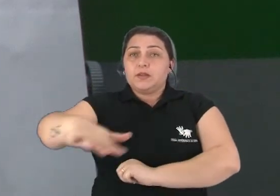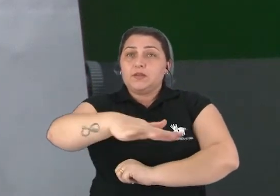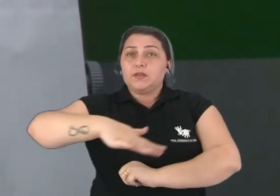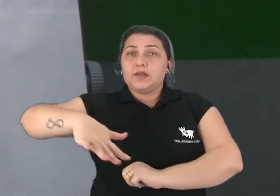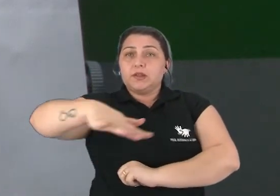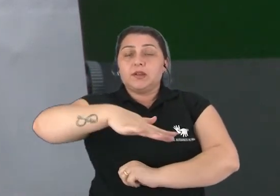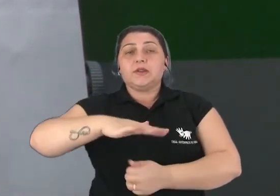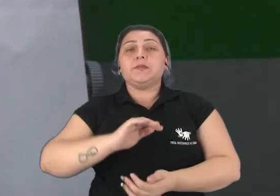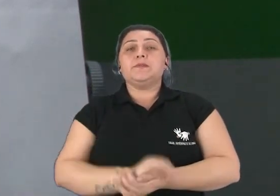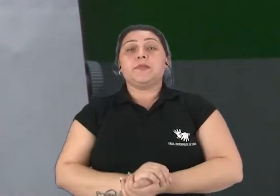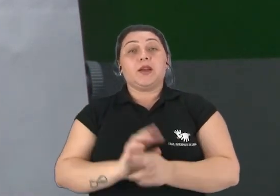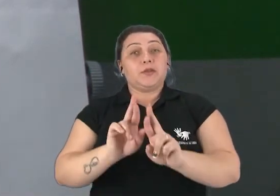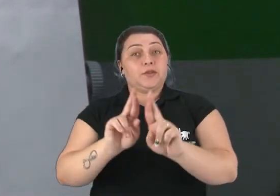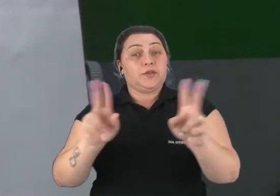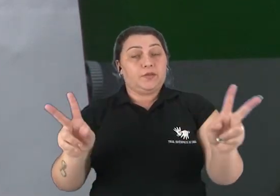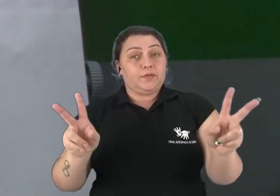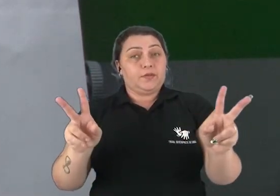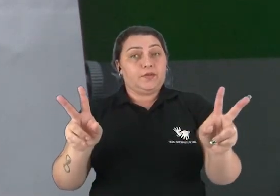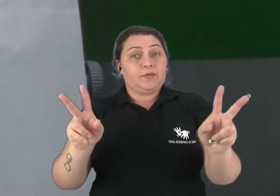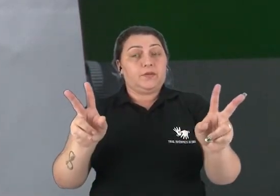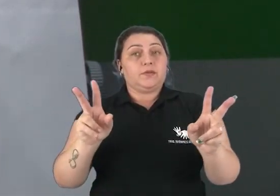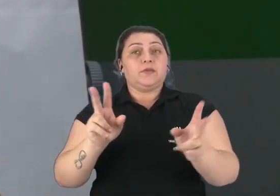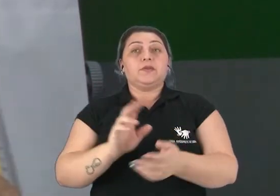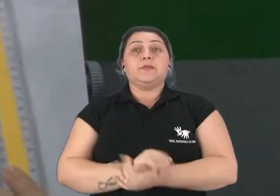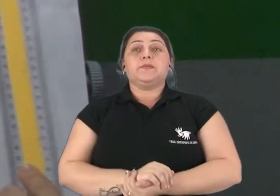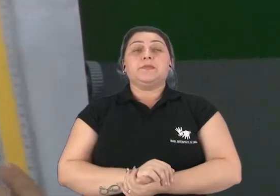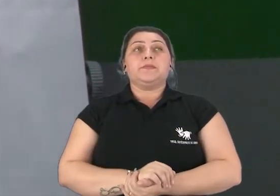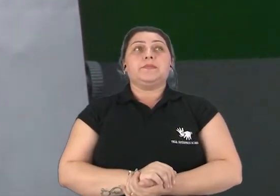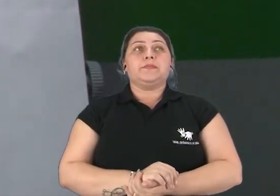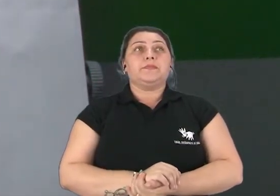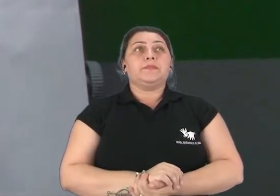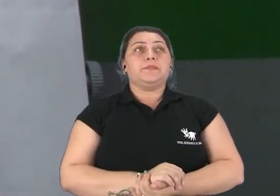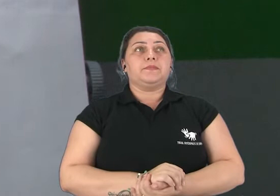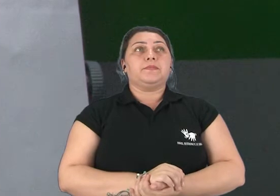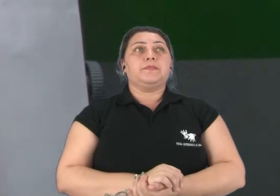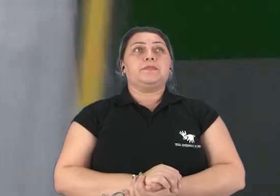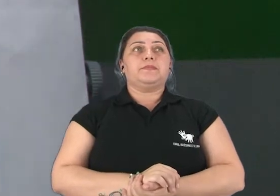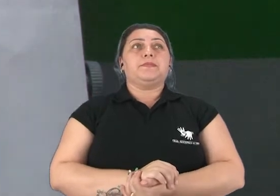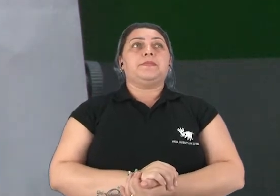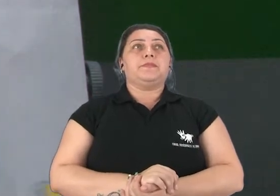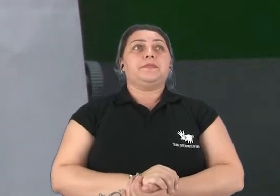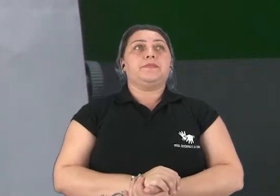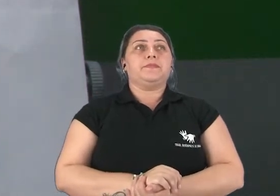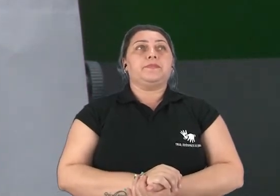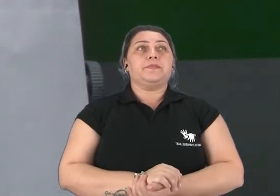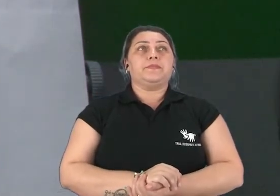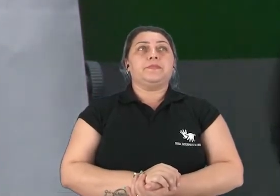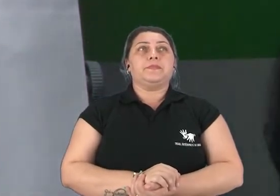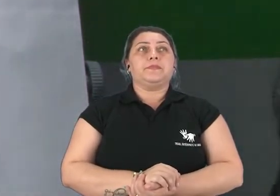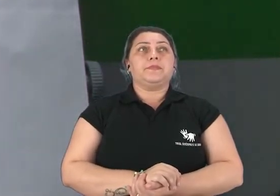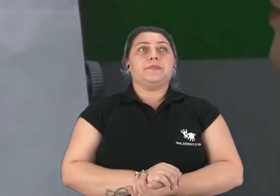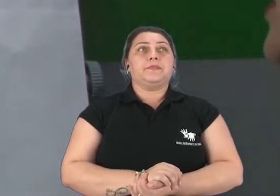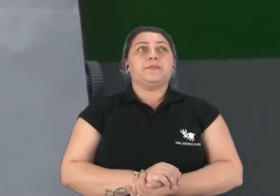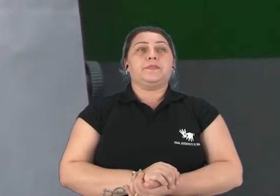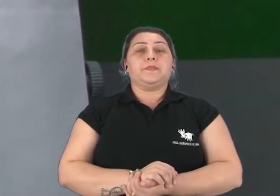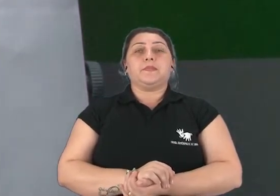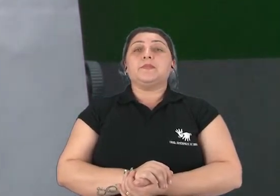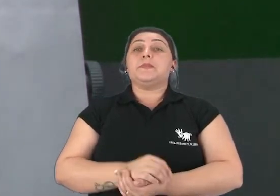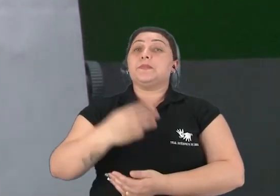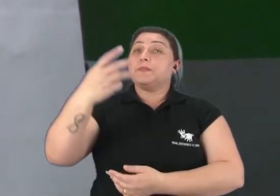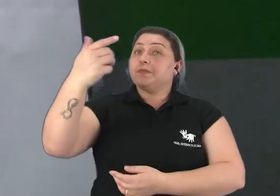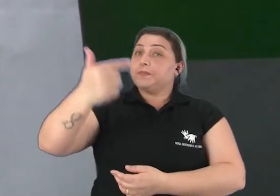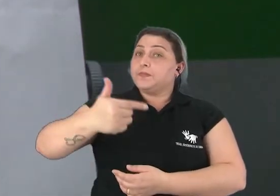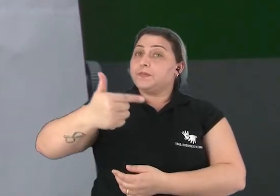sociedade. Essa é a semelhança e a diferença aqui, ok? Vamos